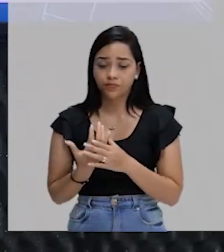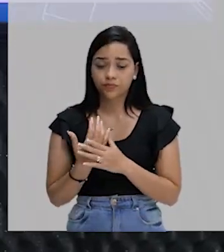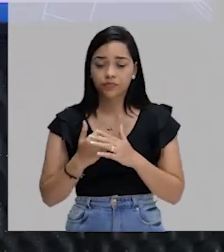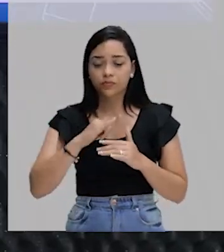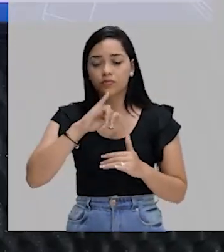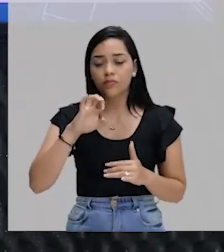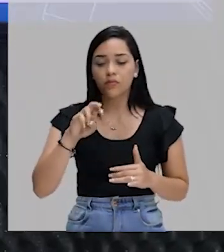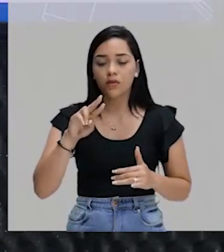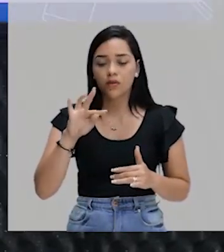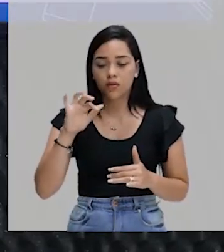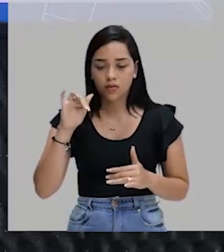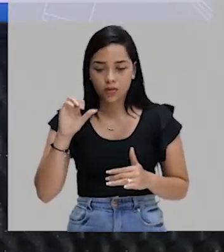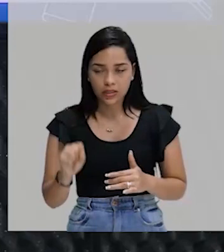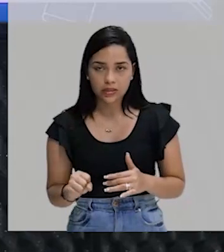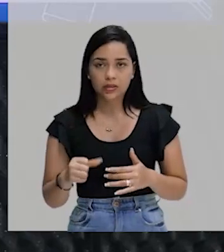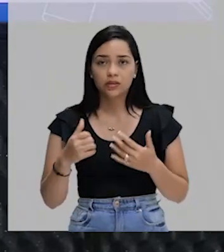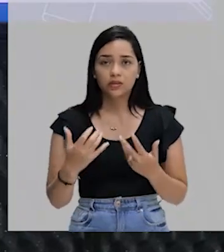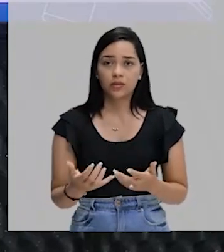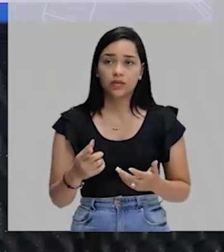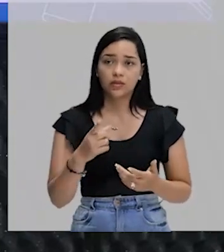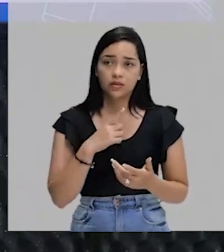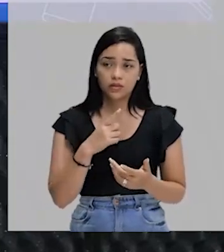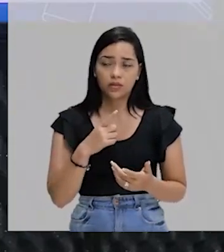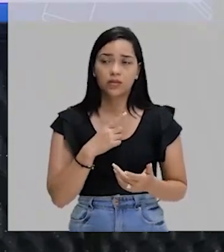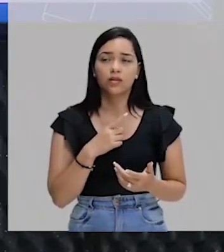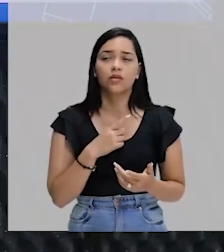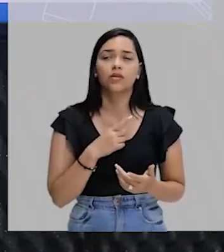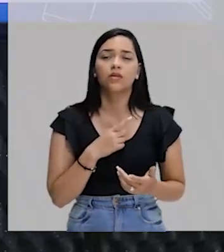pelos jesuítas,